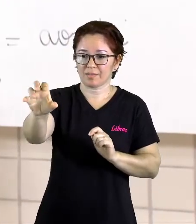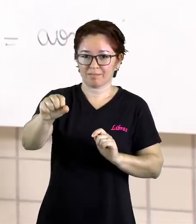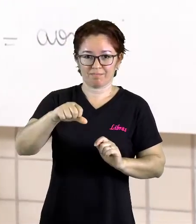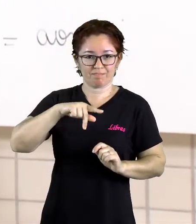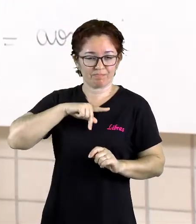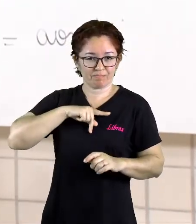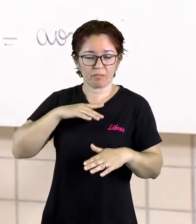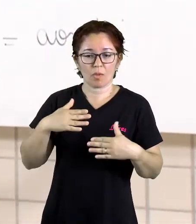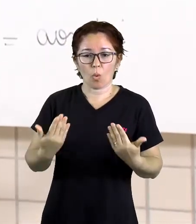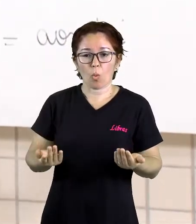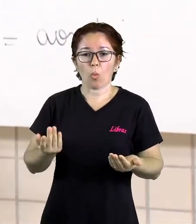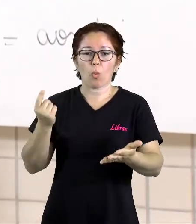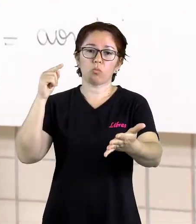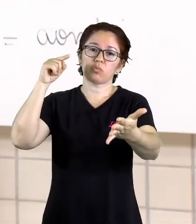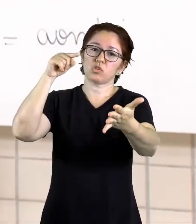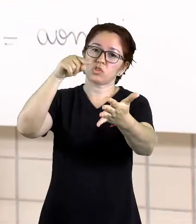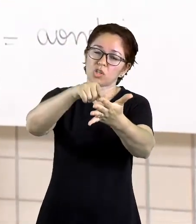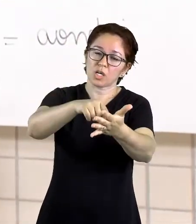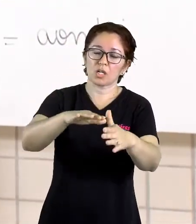finalidade,